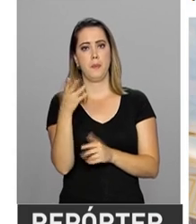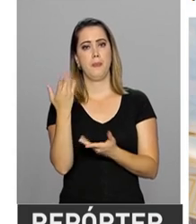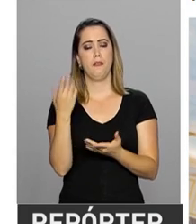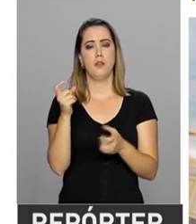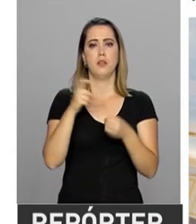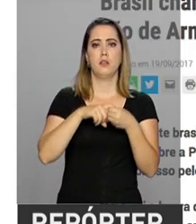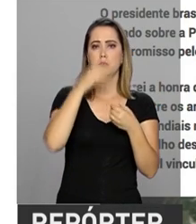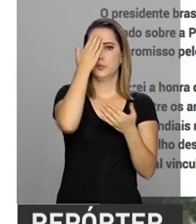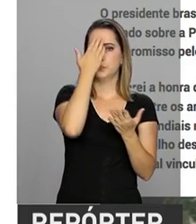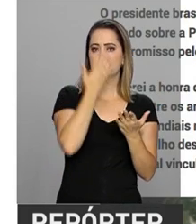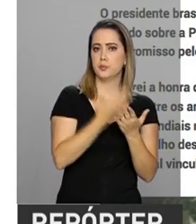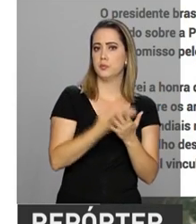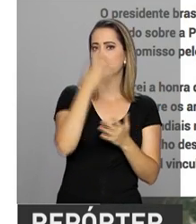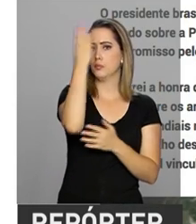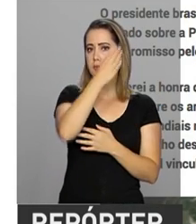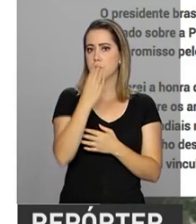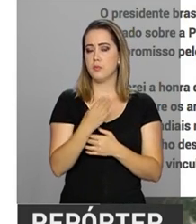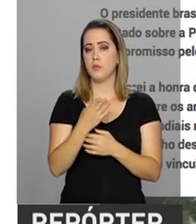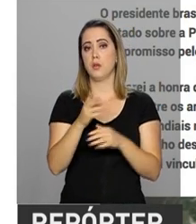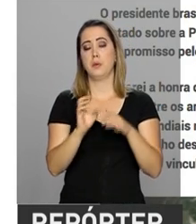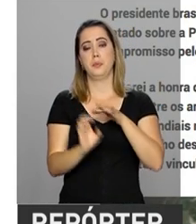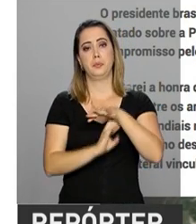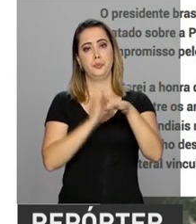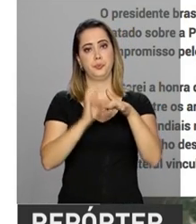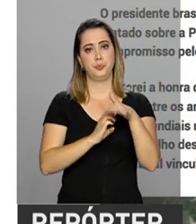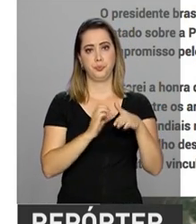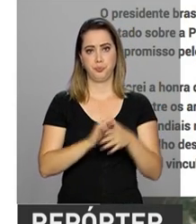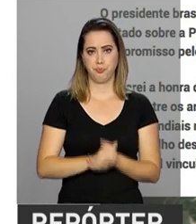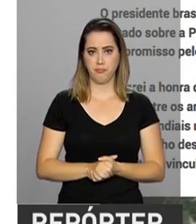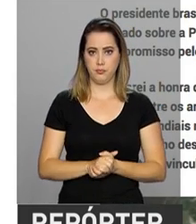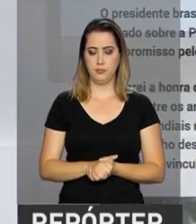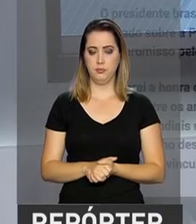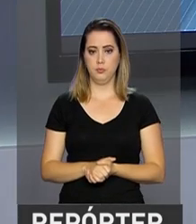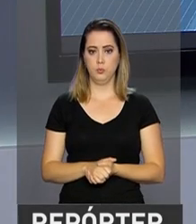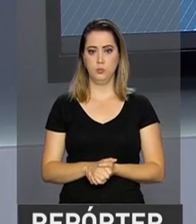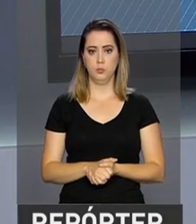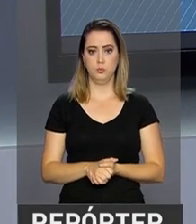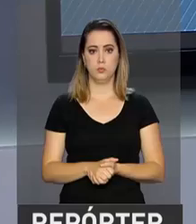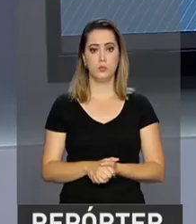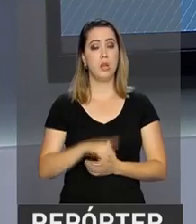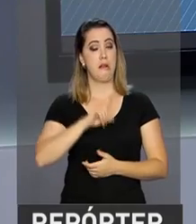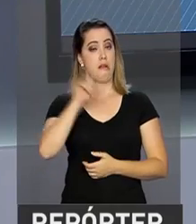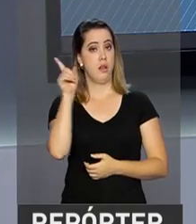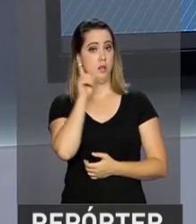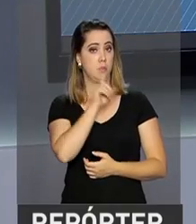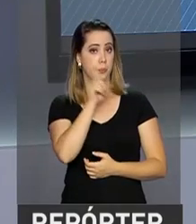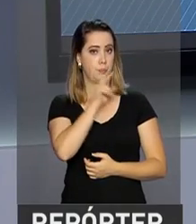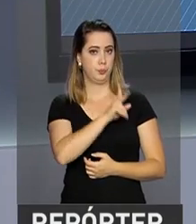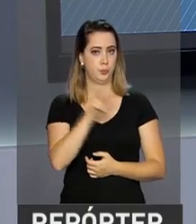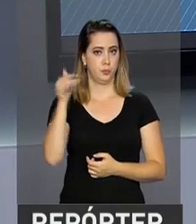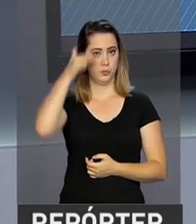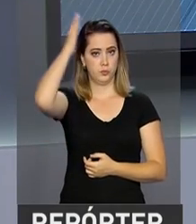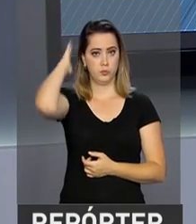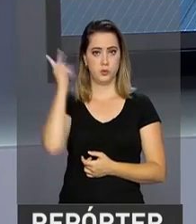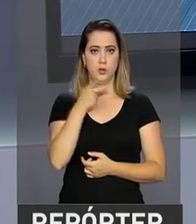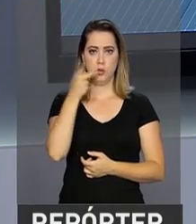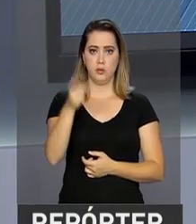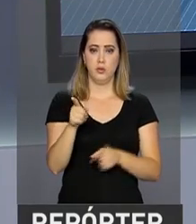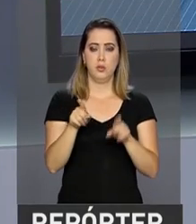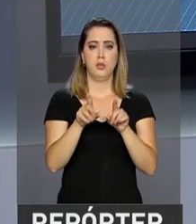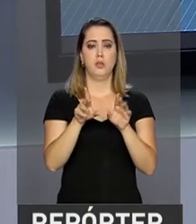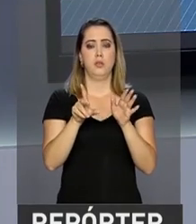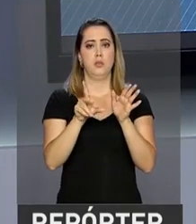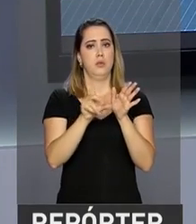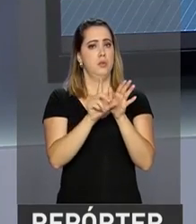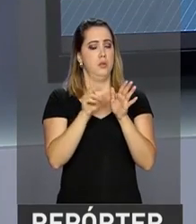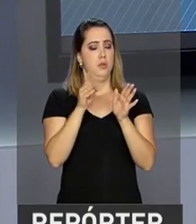resgate da confiança no brasil pelos investidores ainda nos estados unidos o presidente michel temer se manifestou por